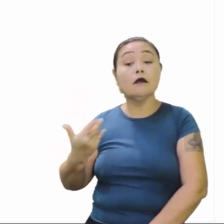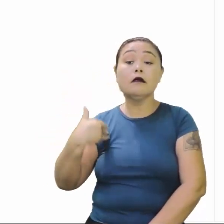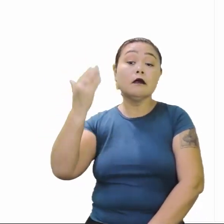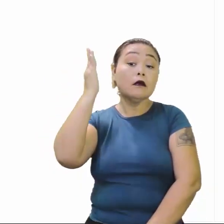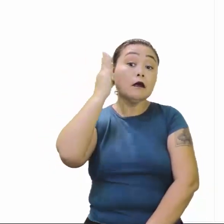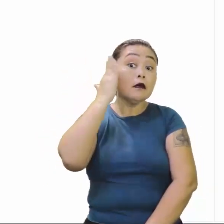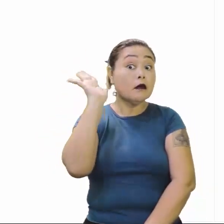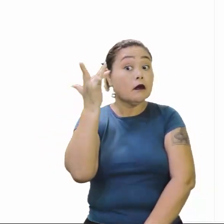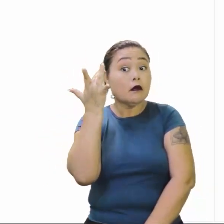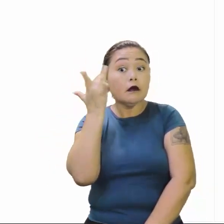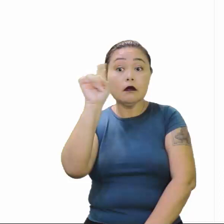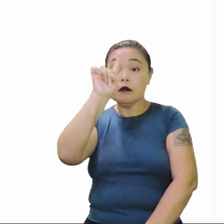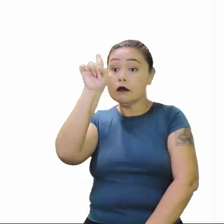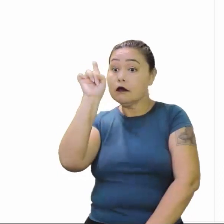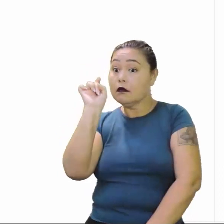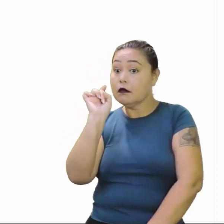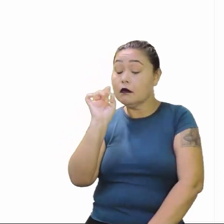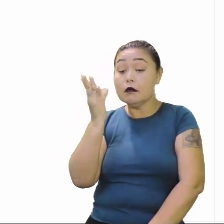supondo